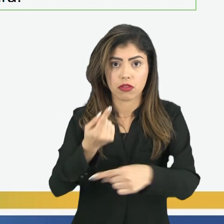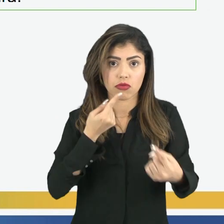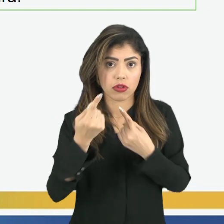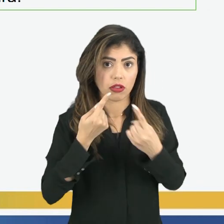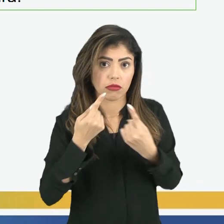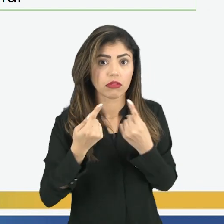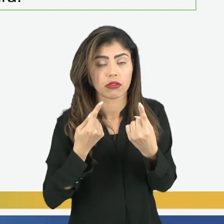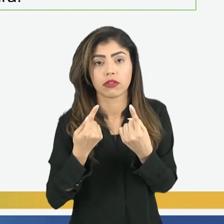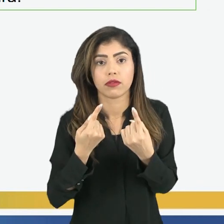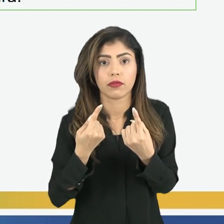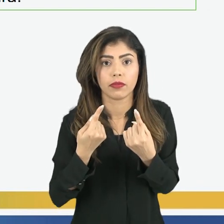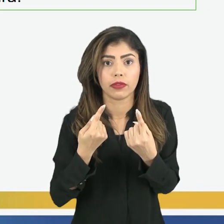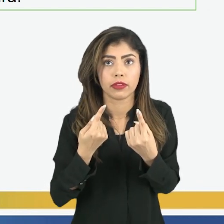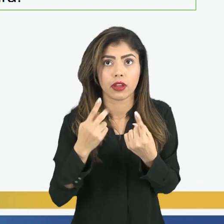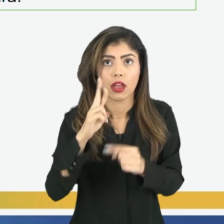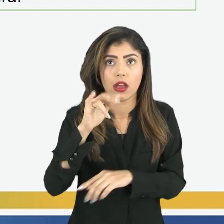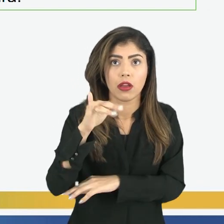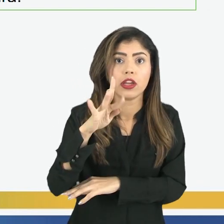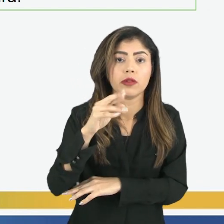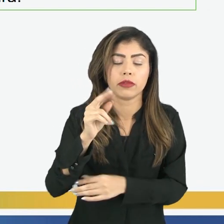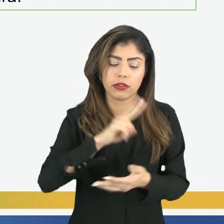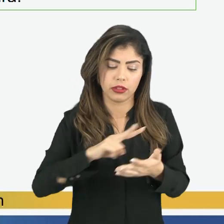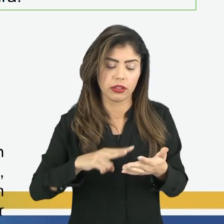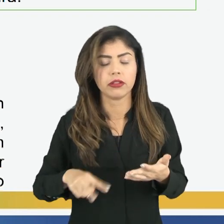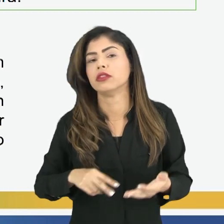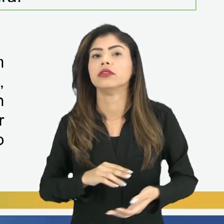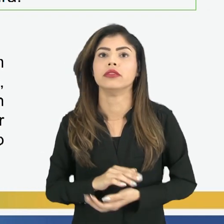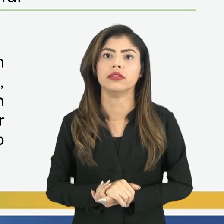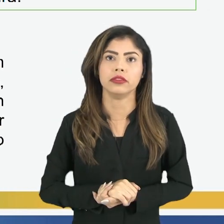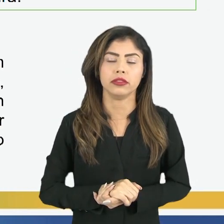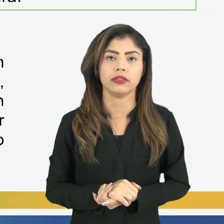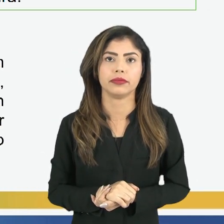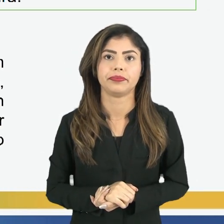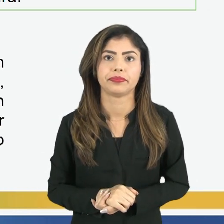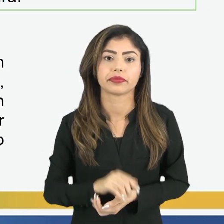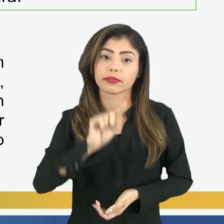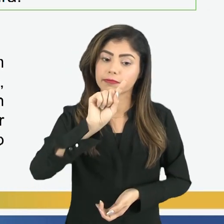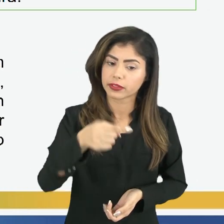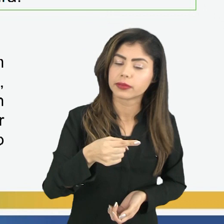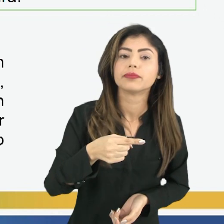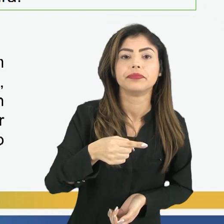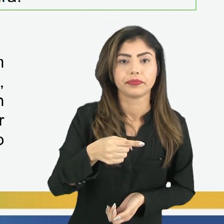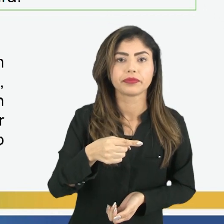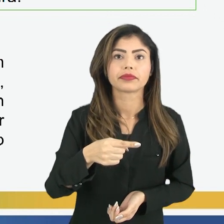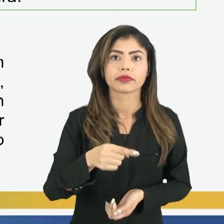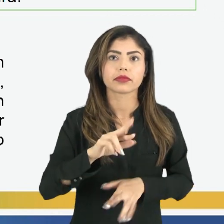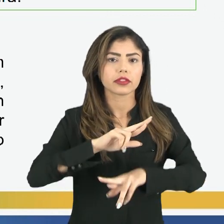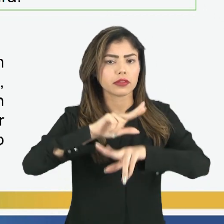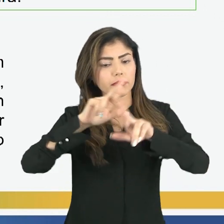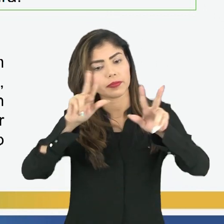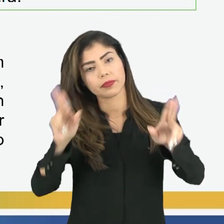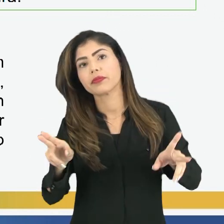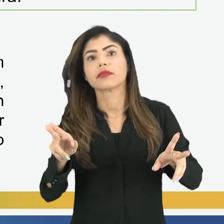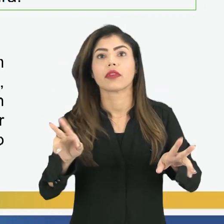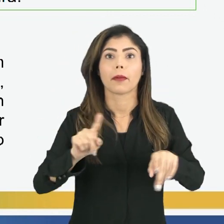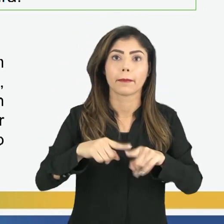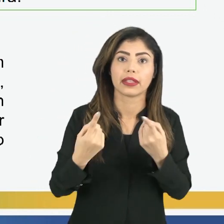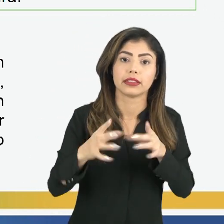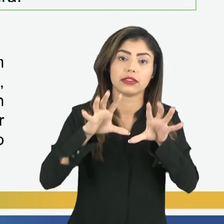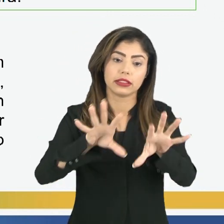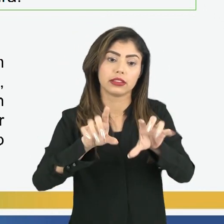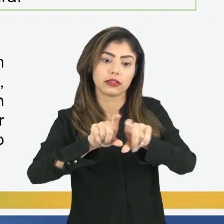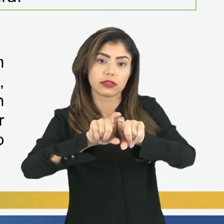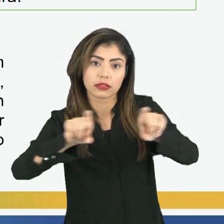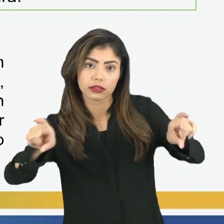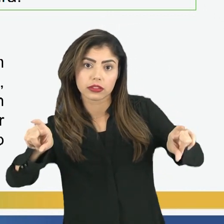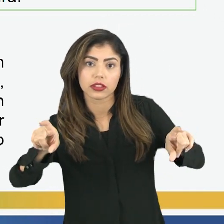marcado, um ritmo na leitura. A vírgula, ela tem várias funções. No entanto, nesse